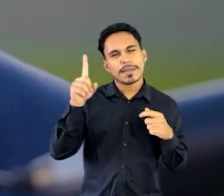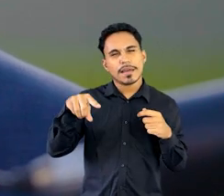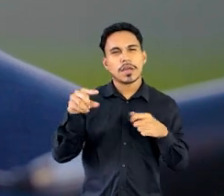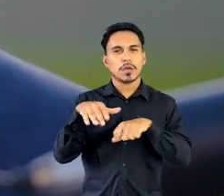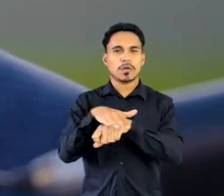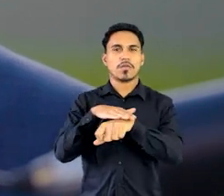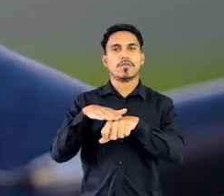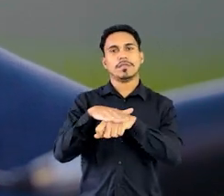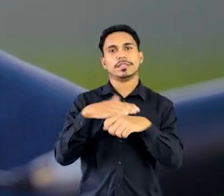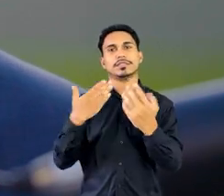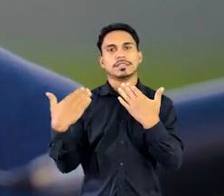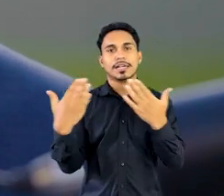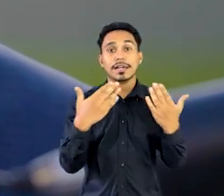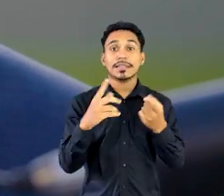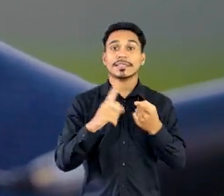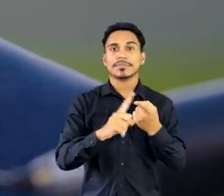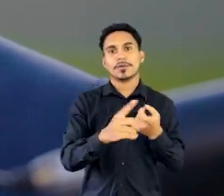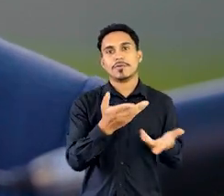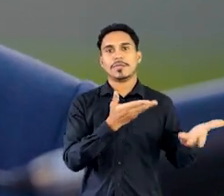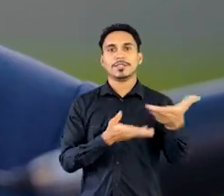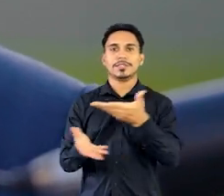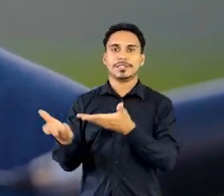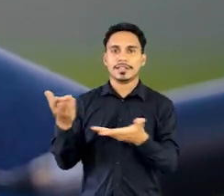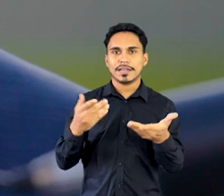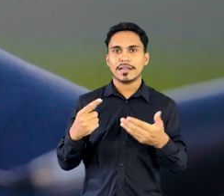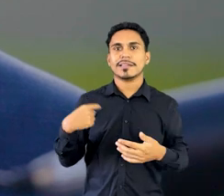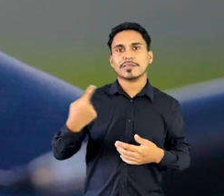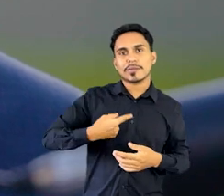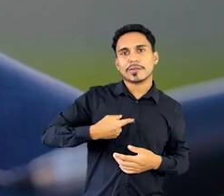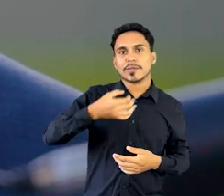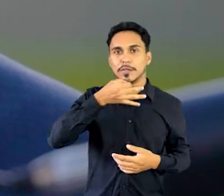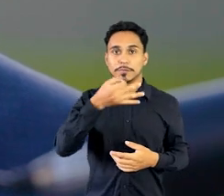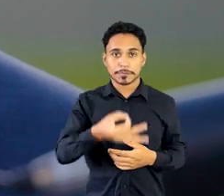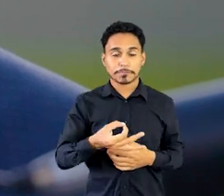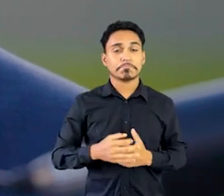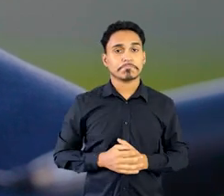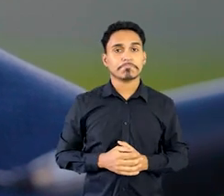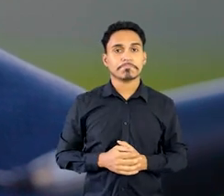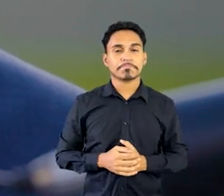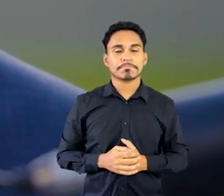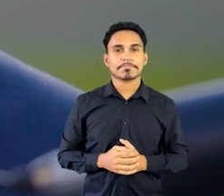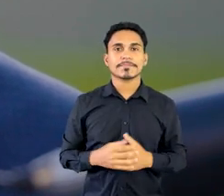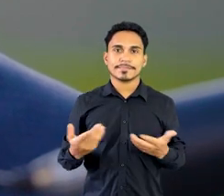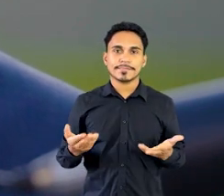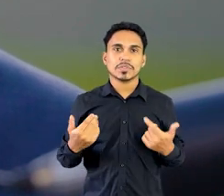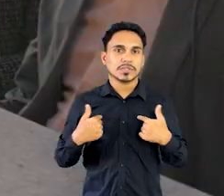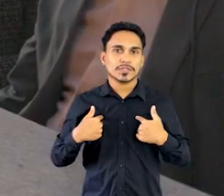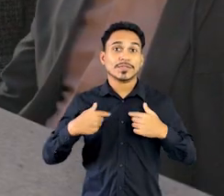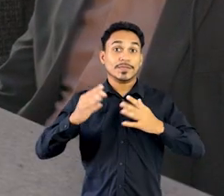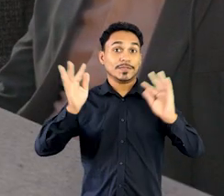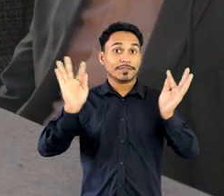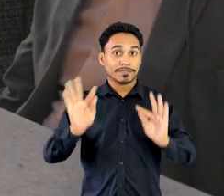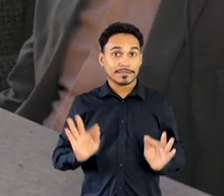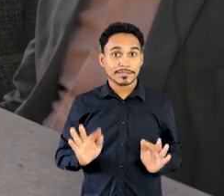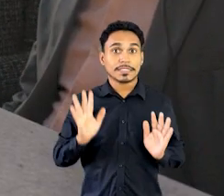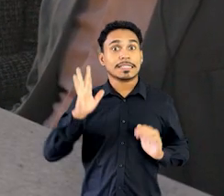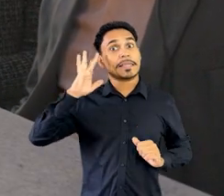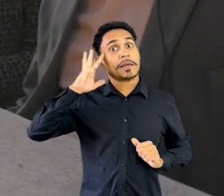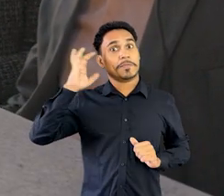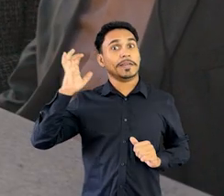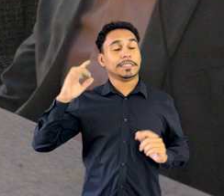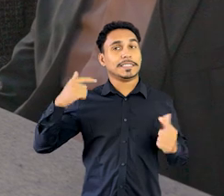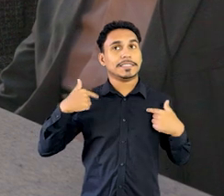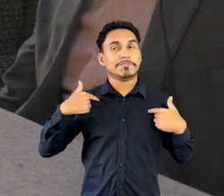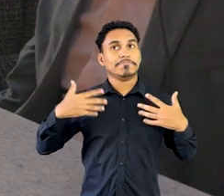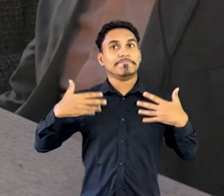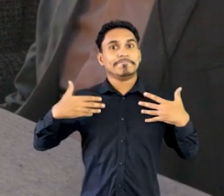acho que amanhã a gente pode conversar e também compartilhar né as nossas impressões com os dirigentes então Eh eu estou muito animado para